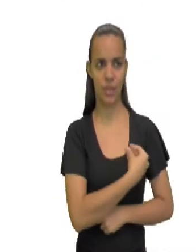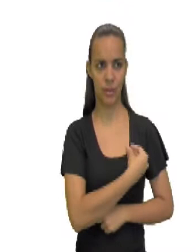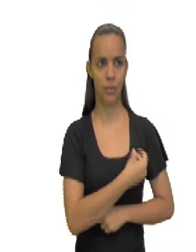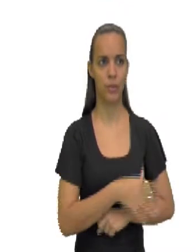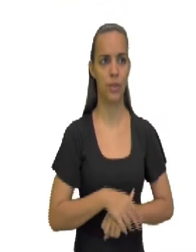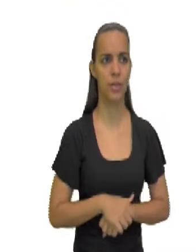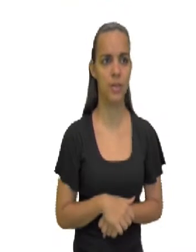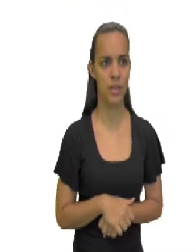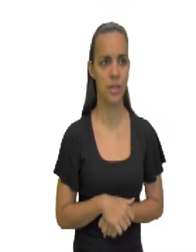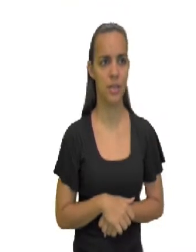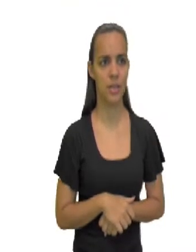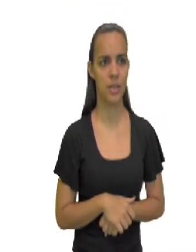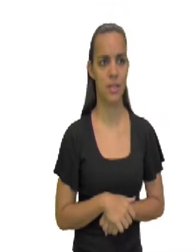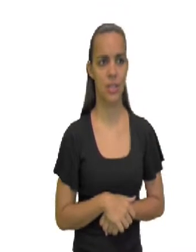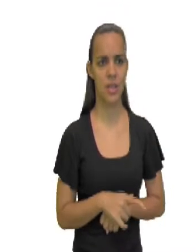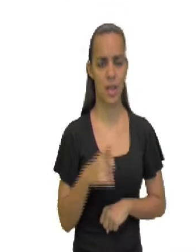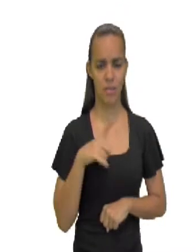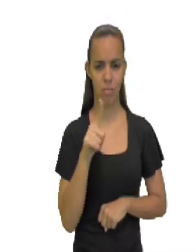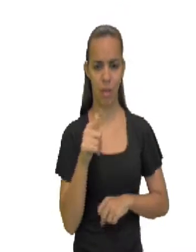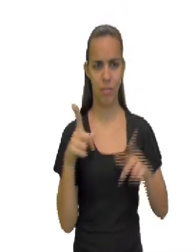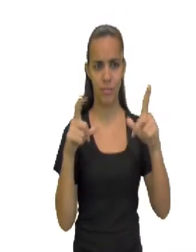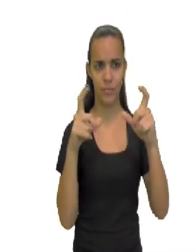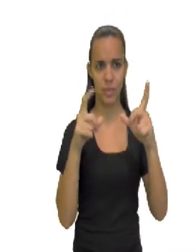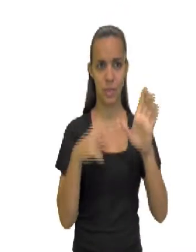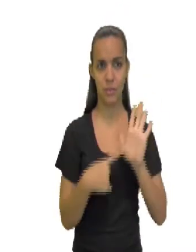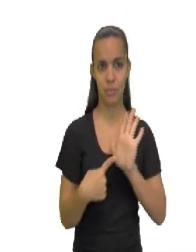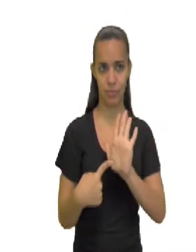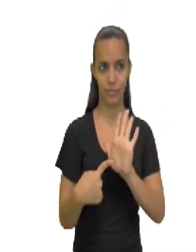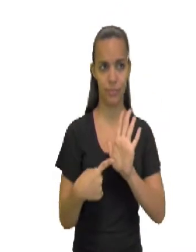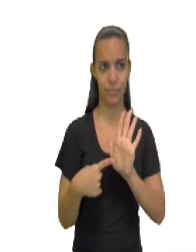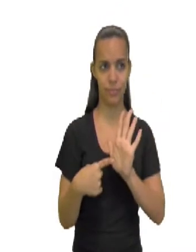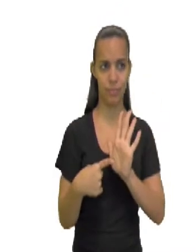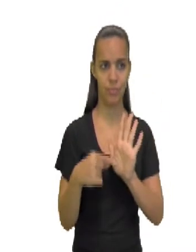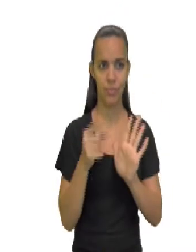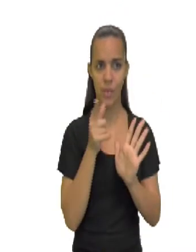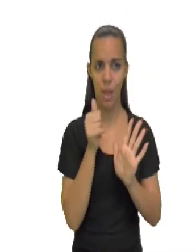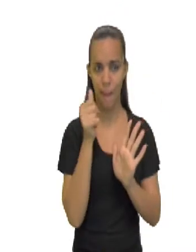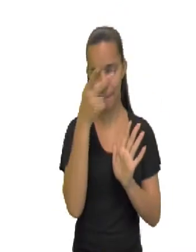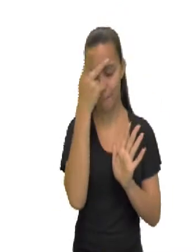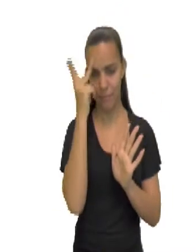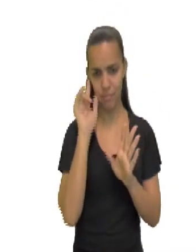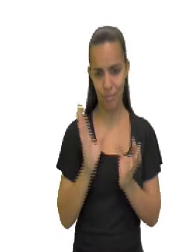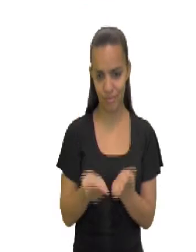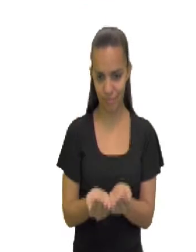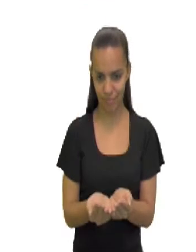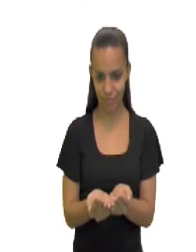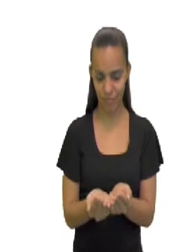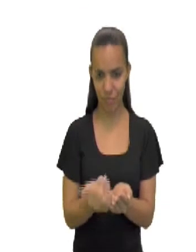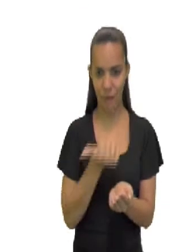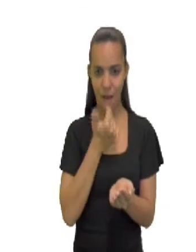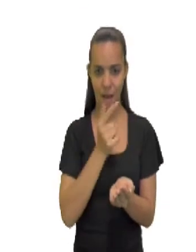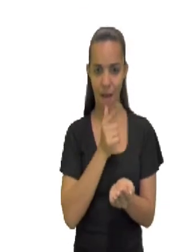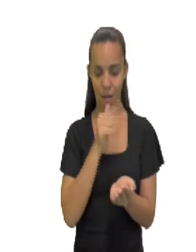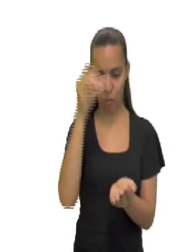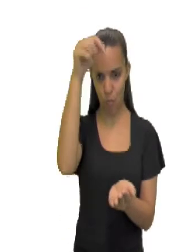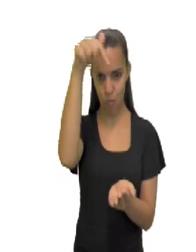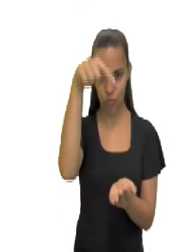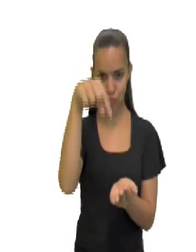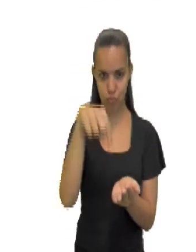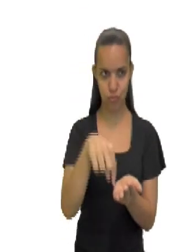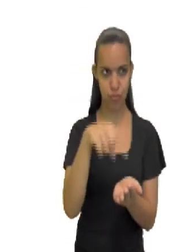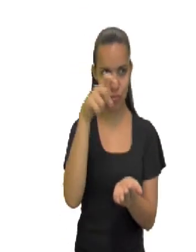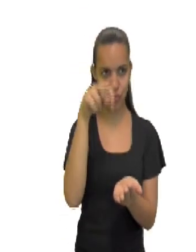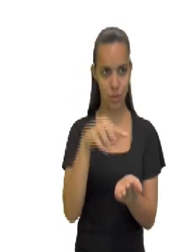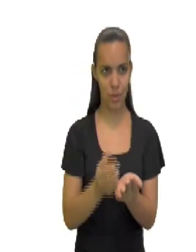3 imagens. Olha essa imagem com as mãos pegando esta água. Água limpa, né? Água que